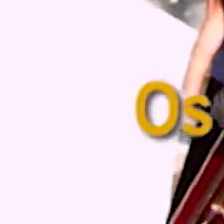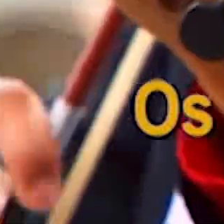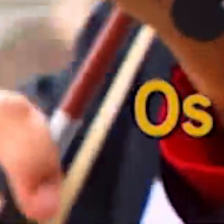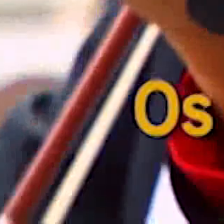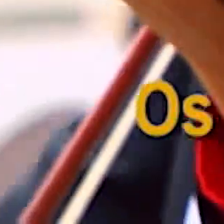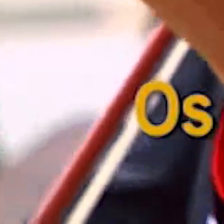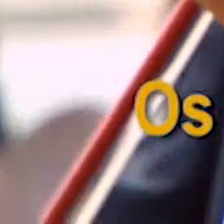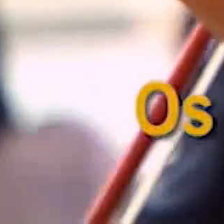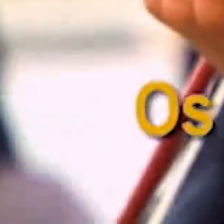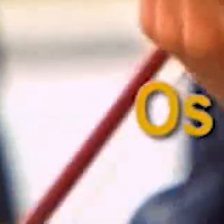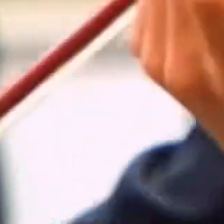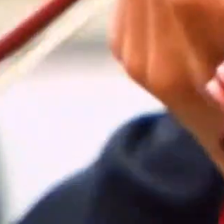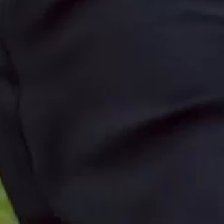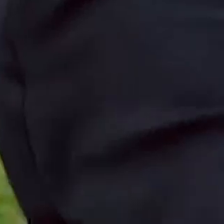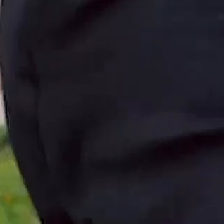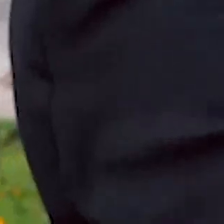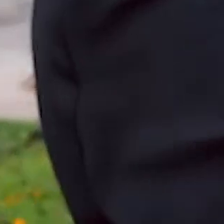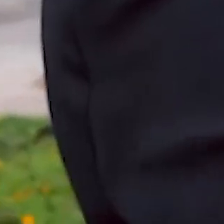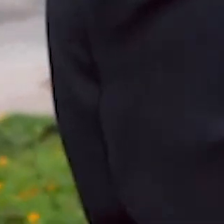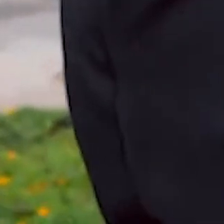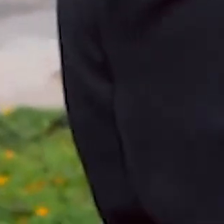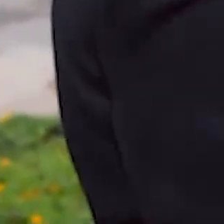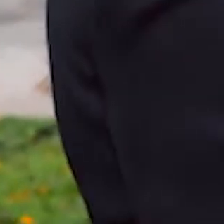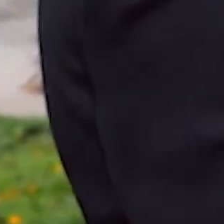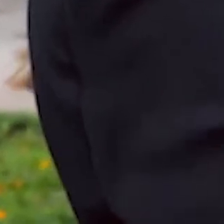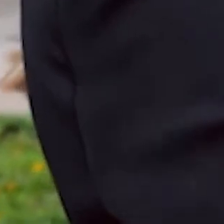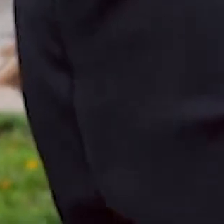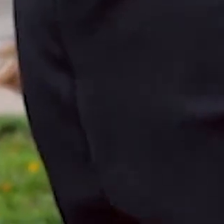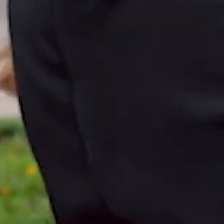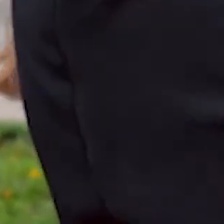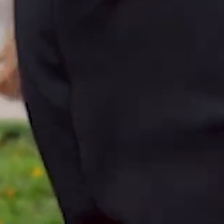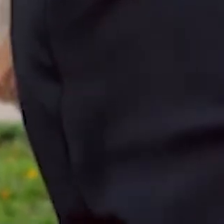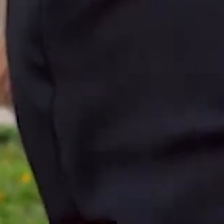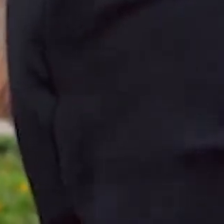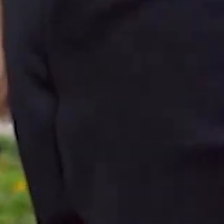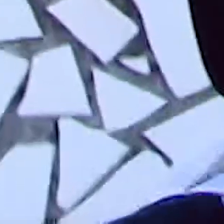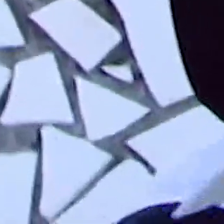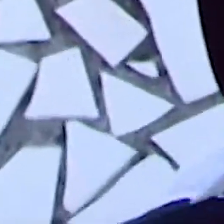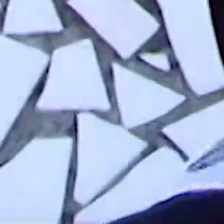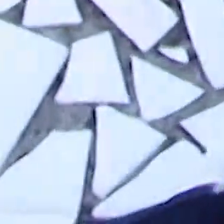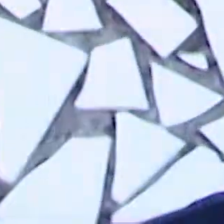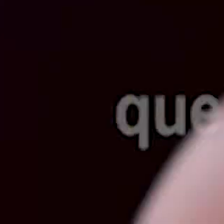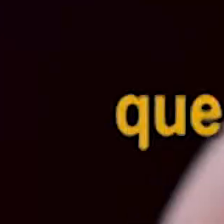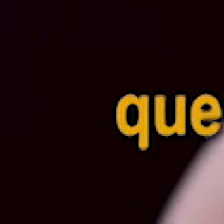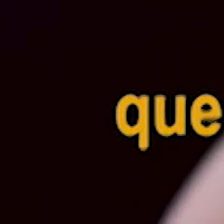tranquilos seremos, tuas graças e teus cidadãos.